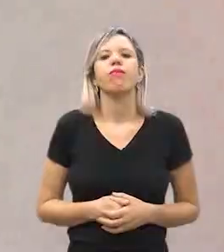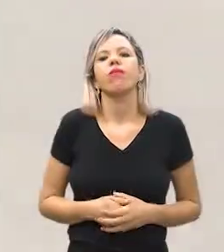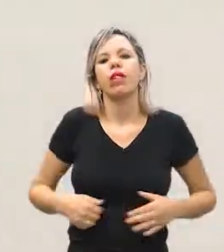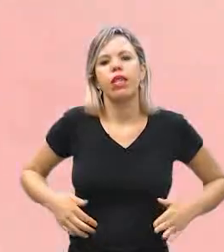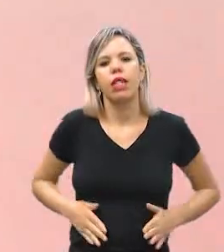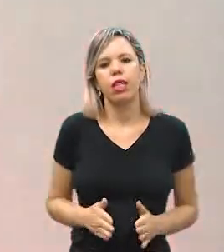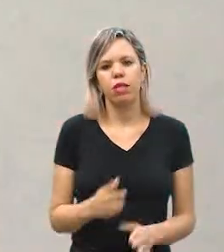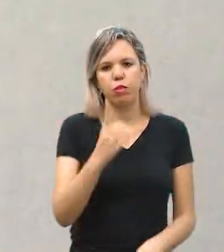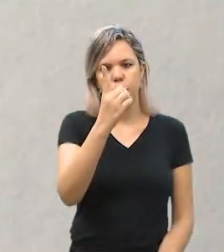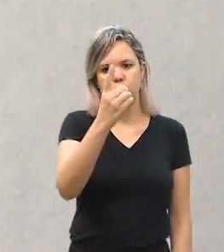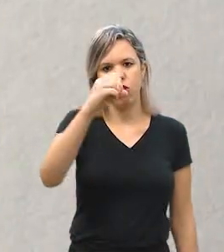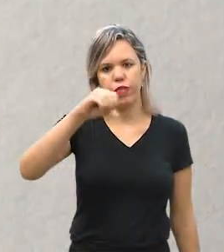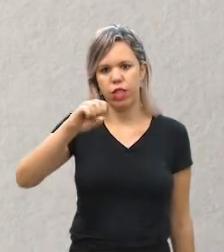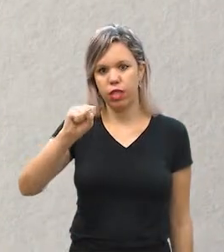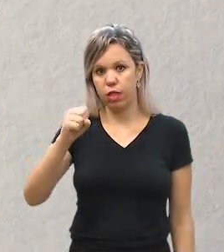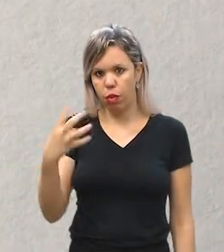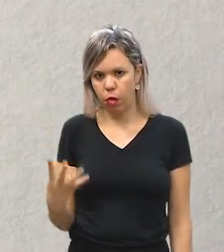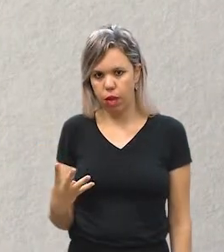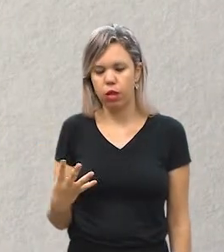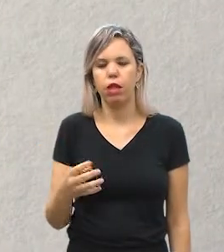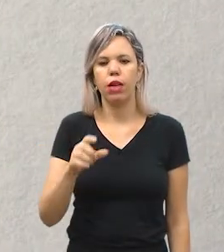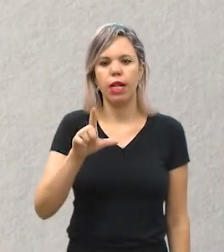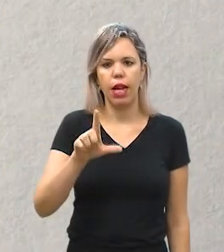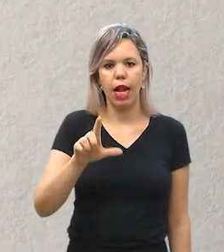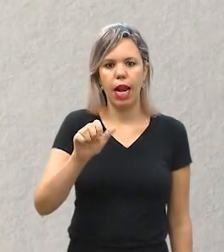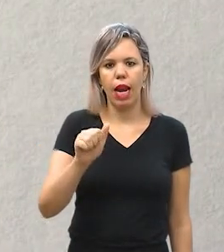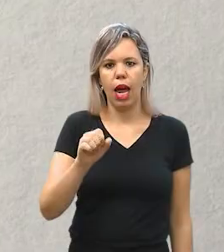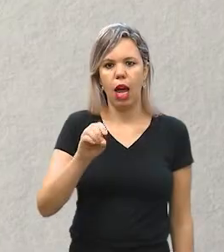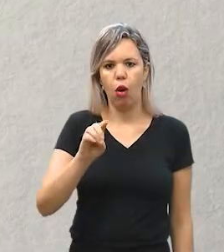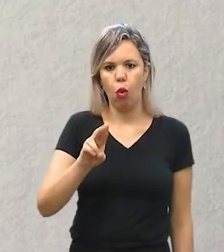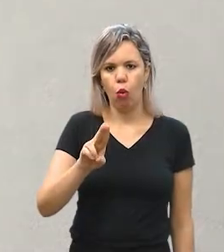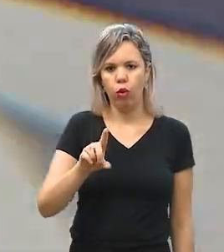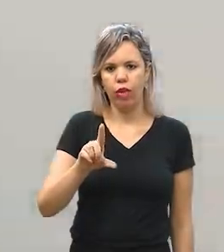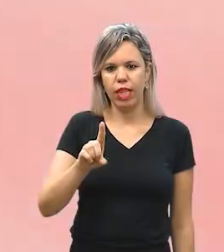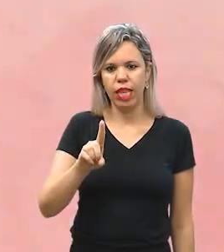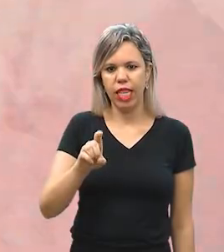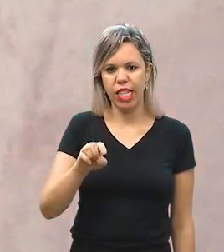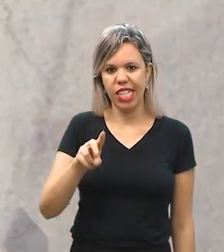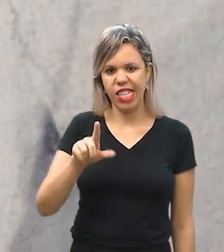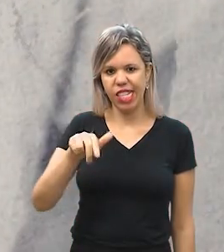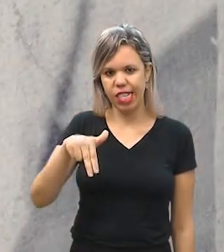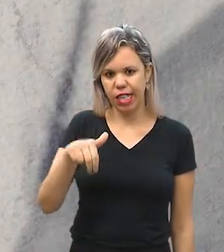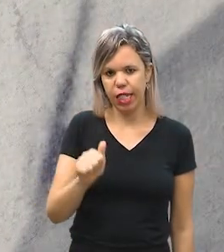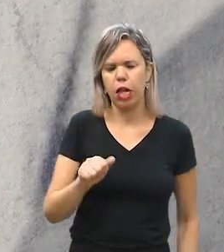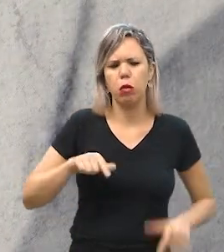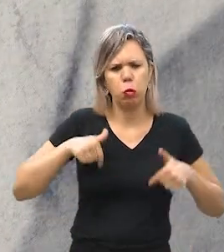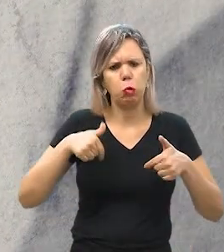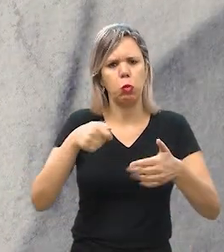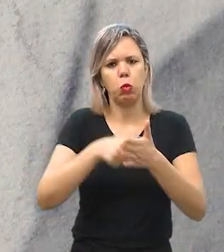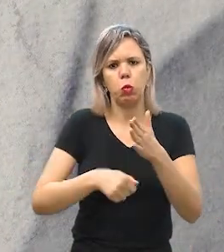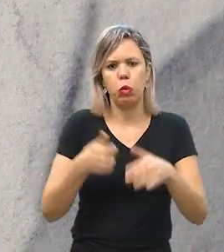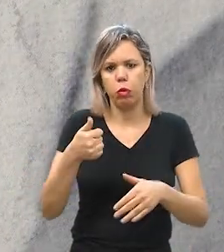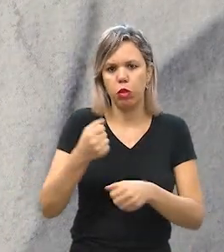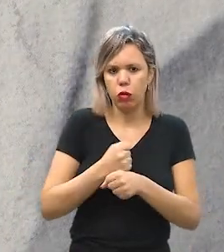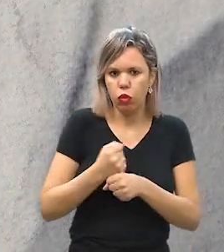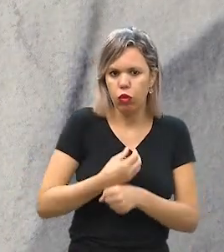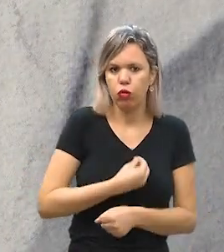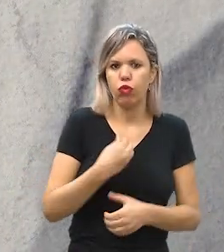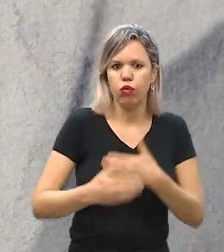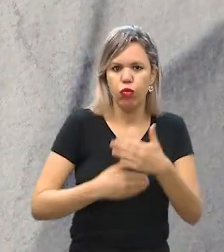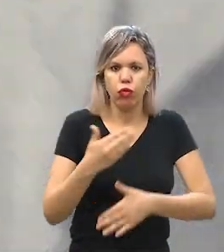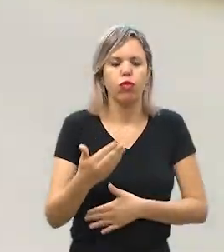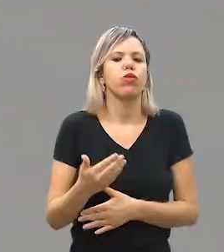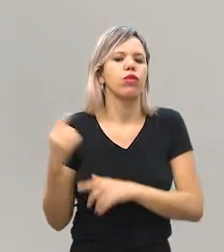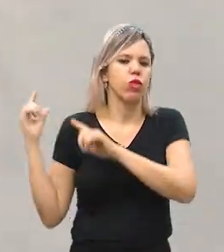Nascida em 1904, Laudelina de Campos Melo foi uma ativista em sua essência desde os primeiros anos de vida.